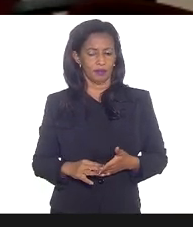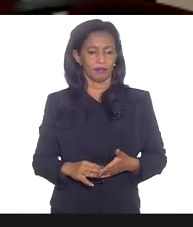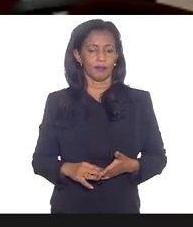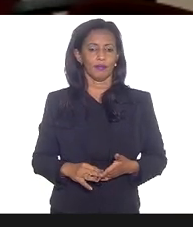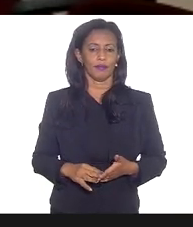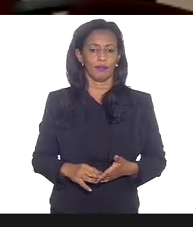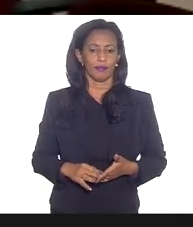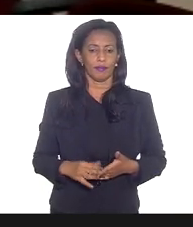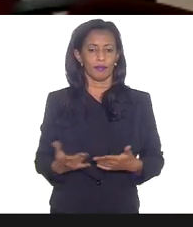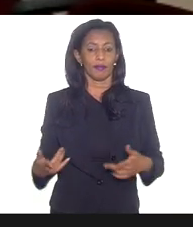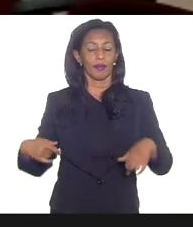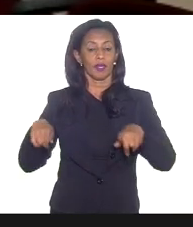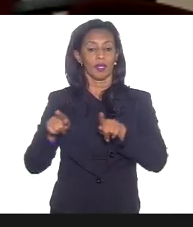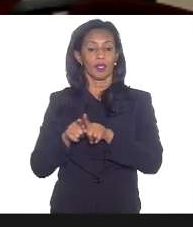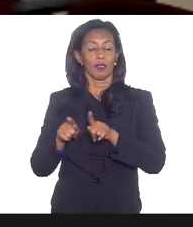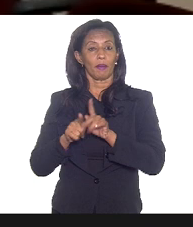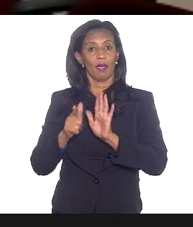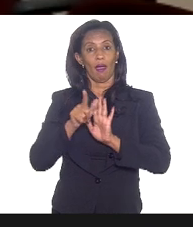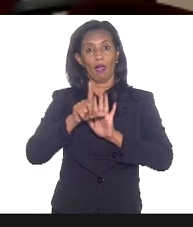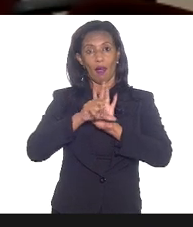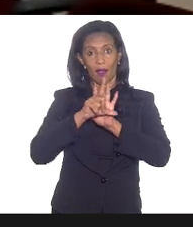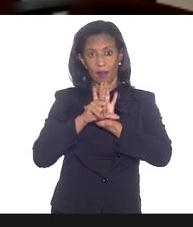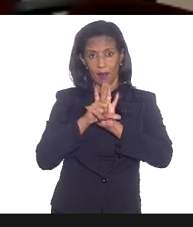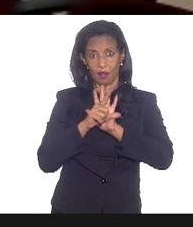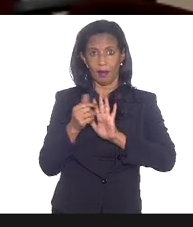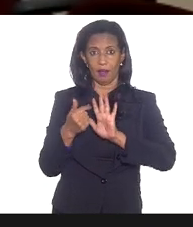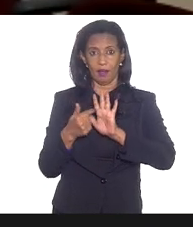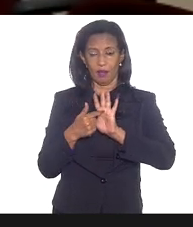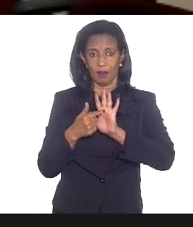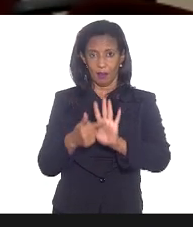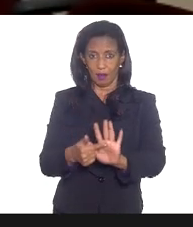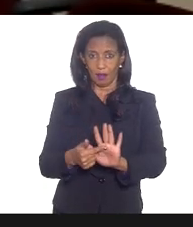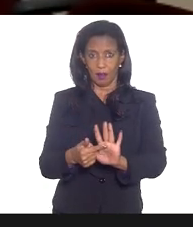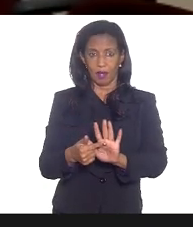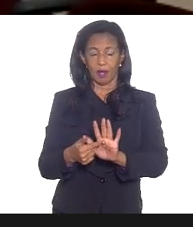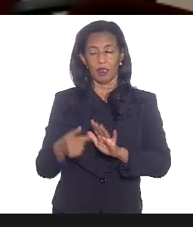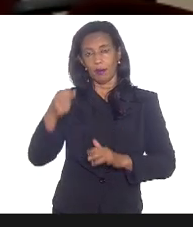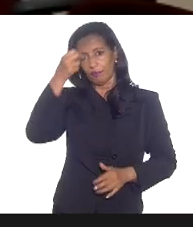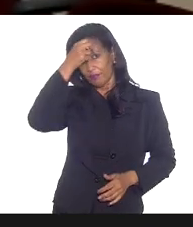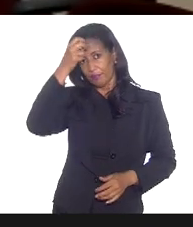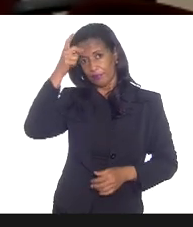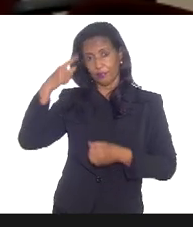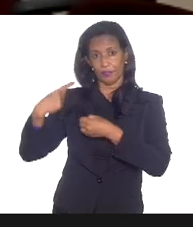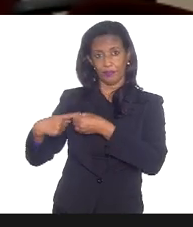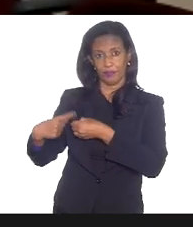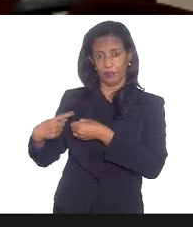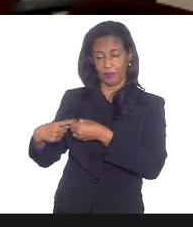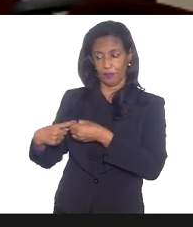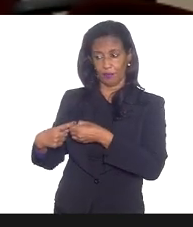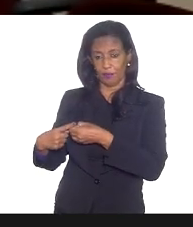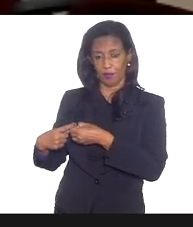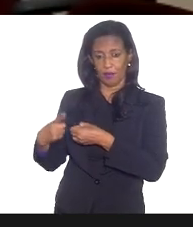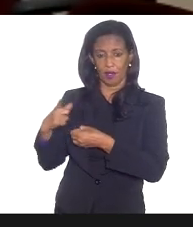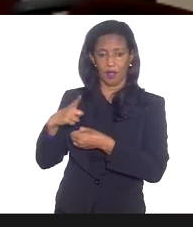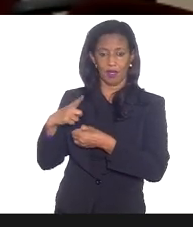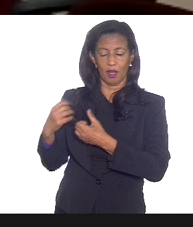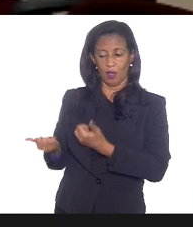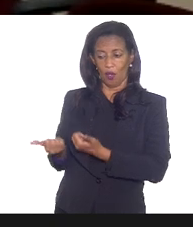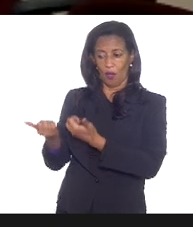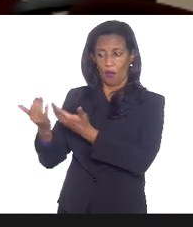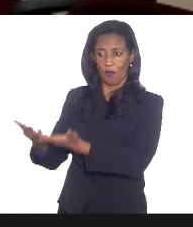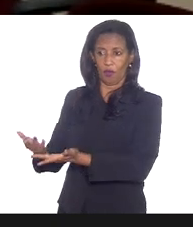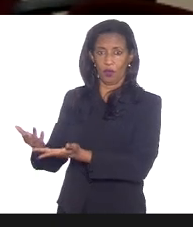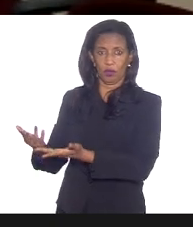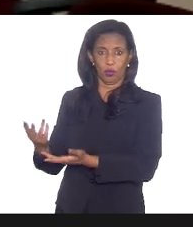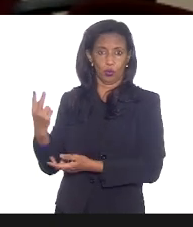formativos, a legislação ela traz que no município, né, eu tenho que ter, pelo menos, a oferta de